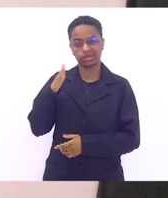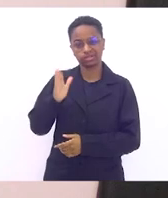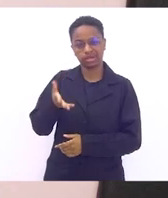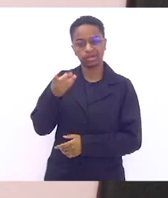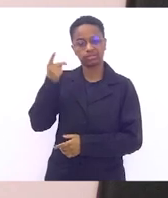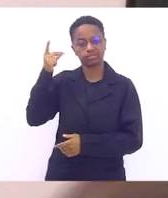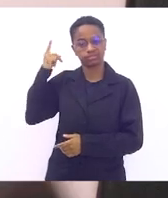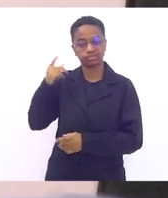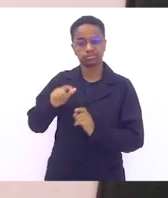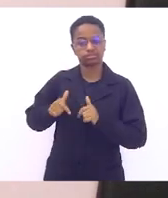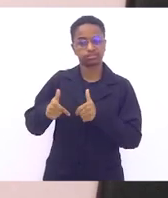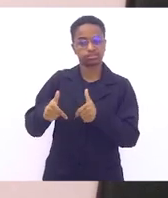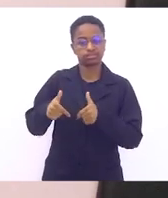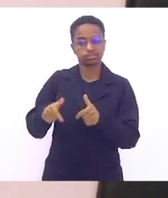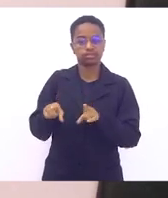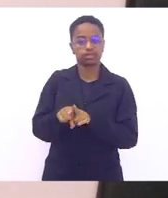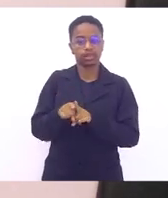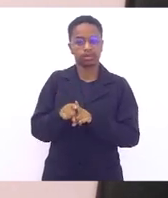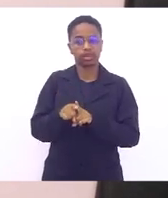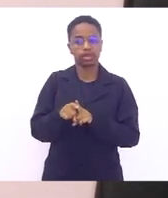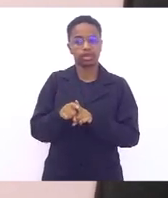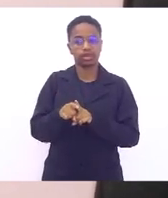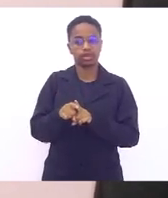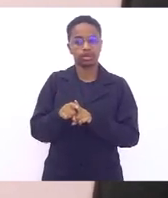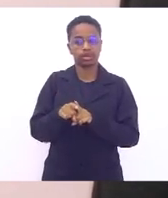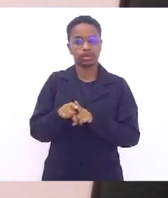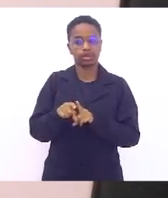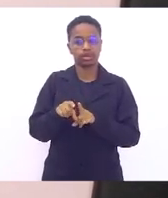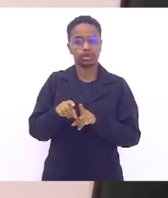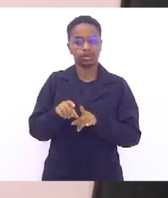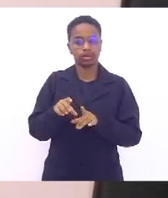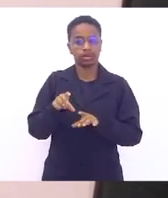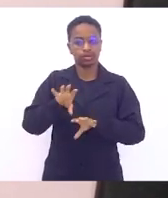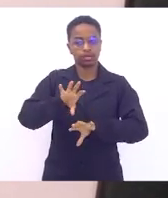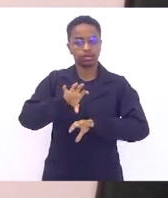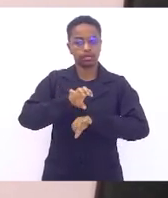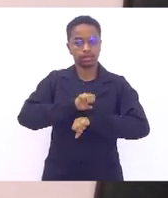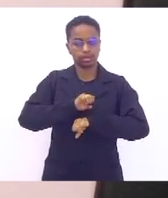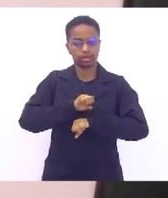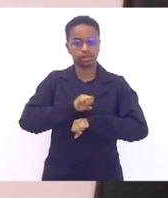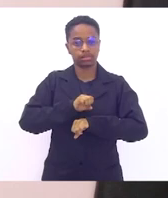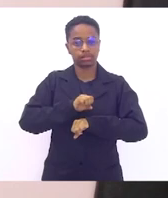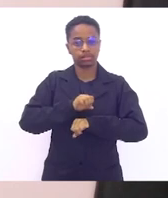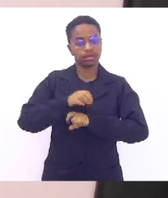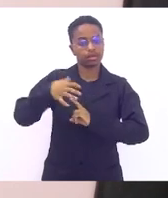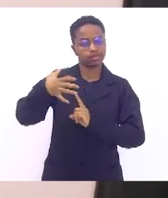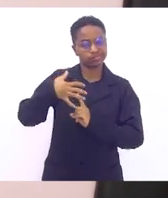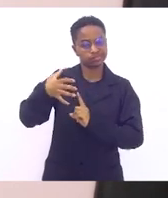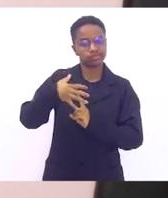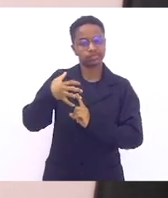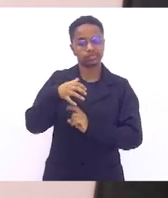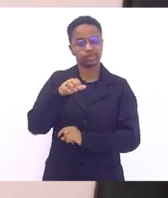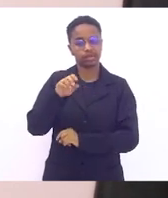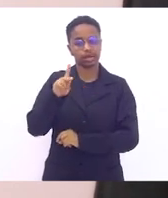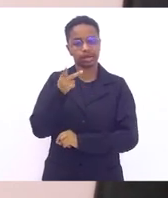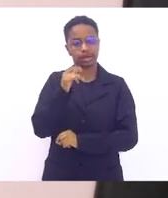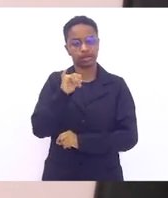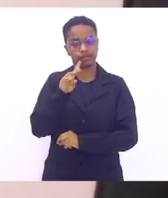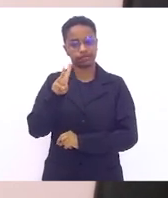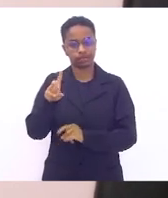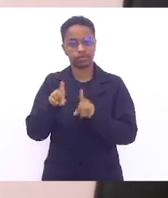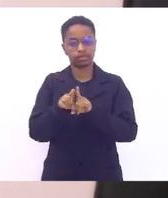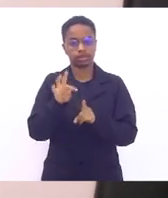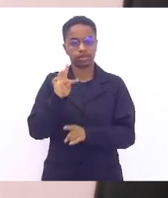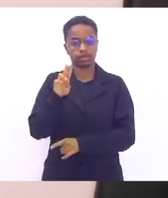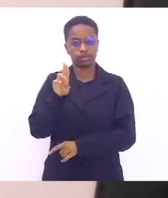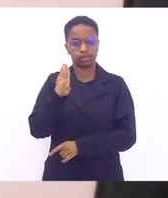afetada pelo HIV e pela tuberculose, um velho ativista no Estado do Rio, me orgulha muito esse momento,